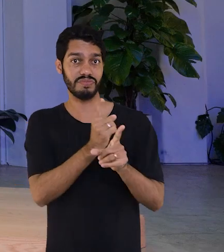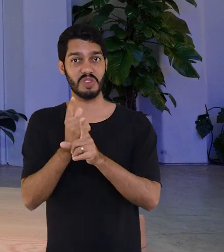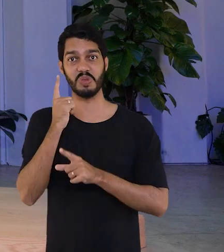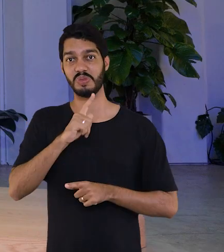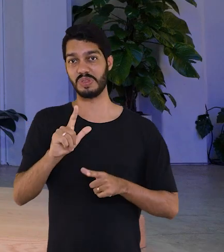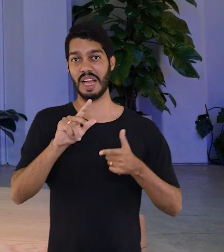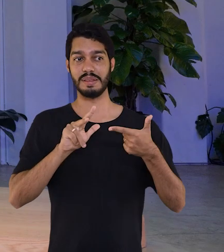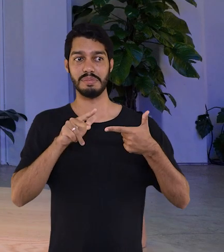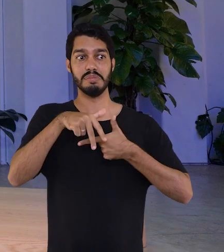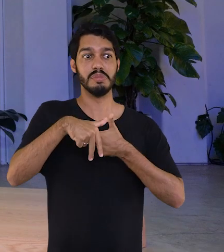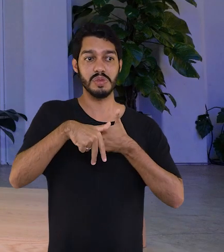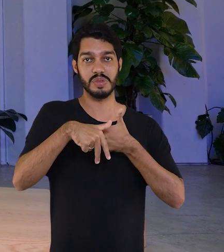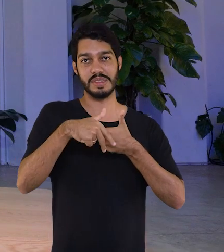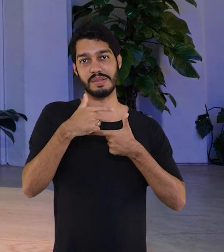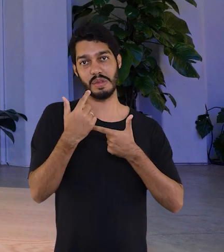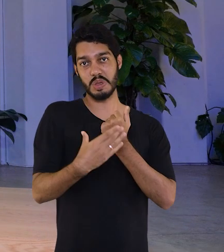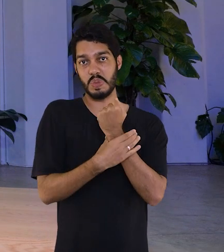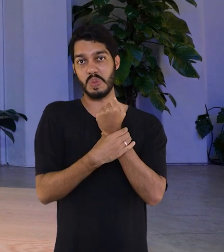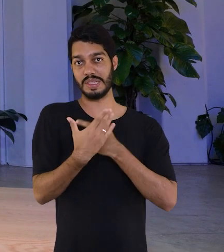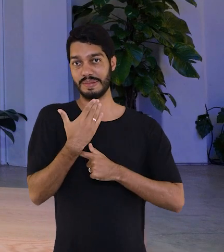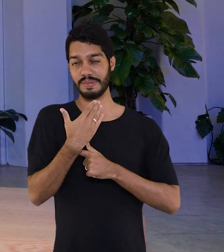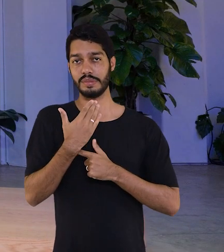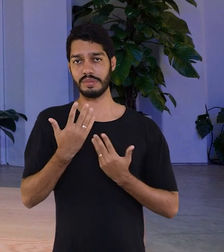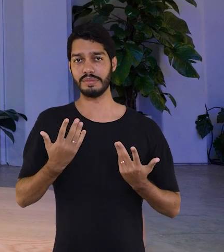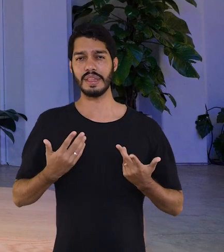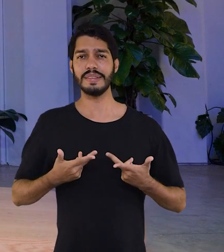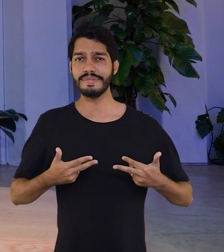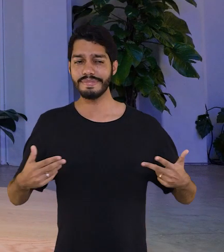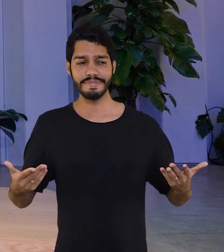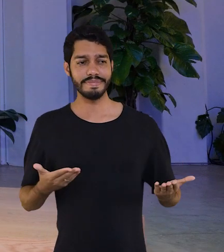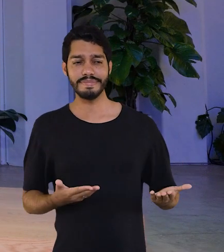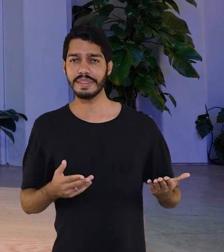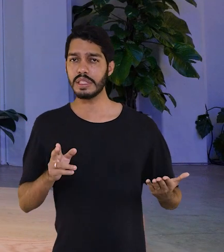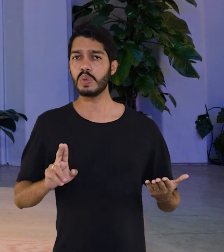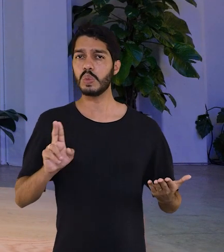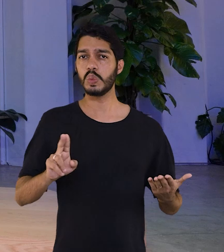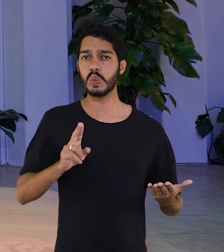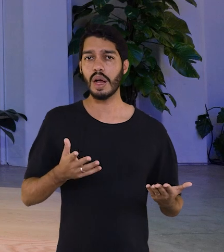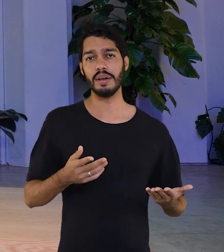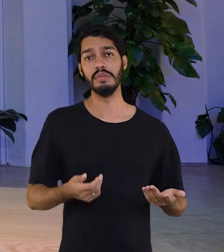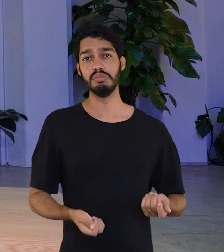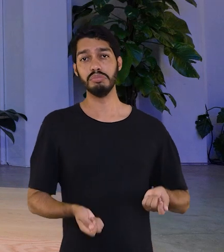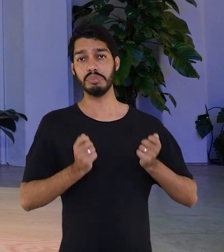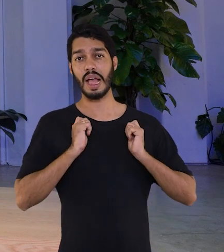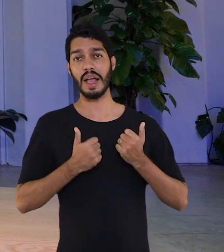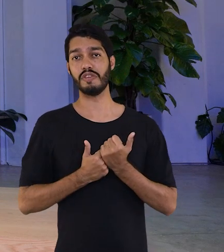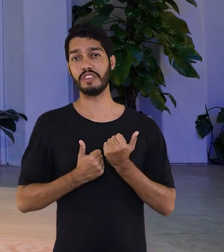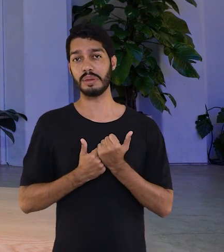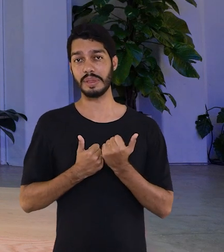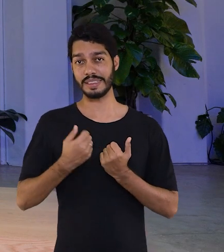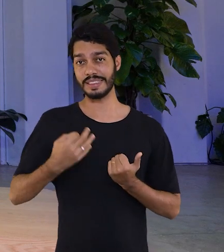que esses empreendedores, né, que estão se utilizando da inteligência artificial, utilizam não como fim em si mesmo, utilizam como